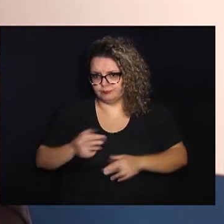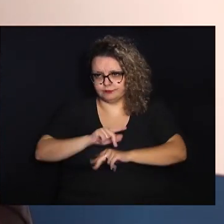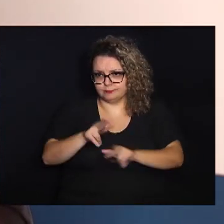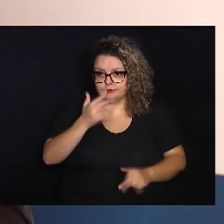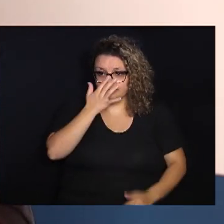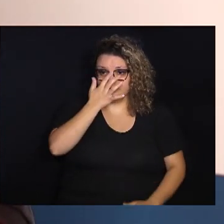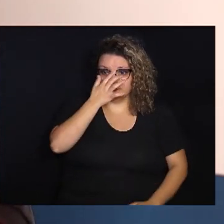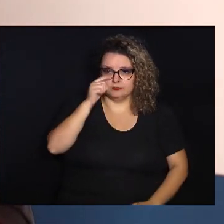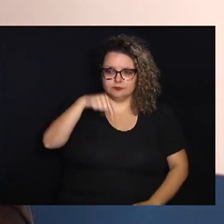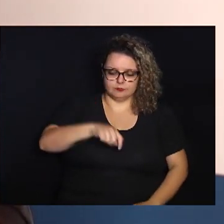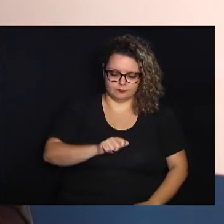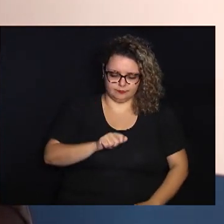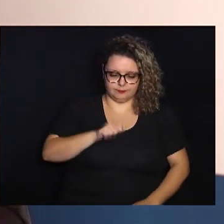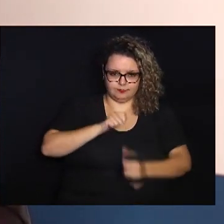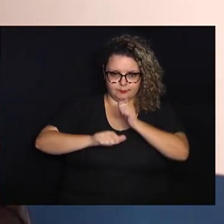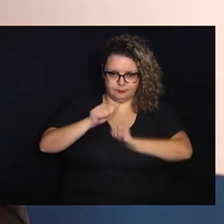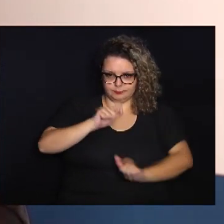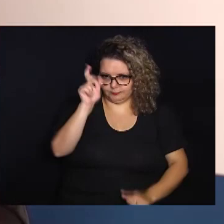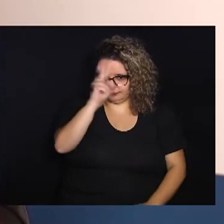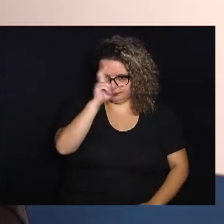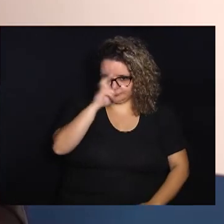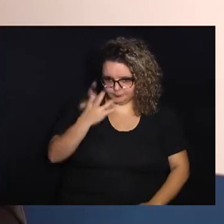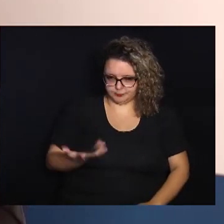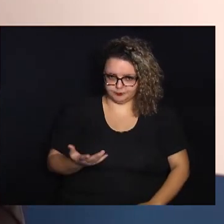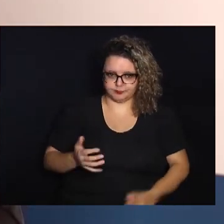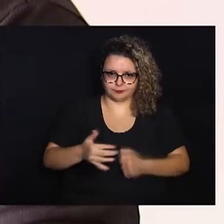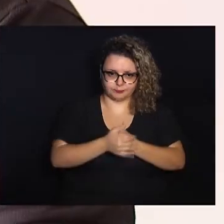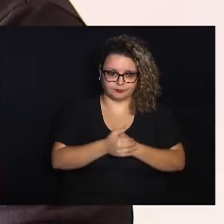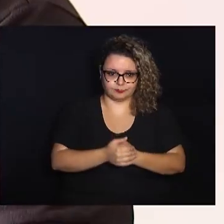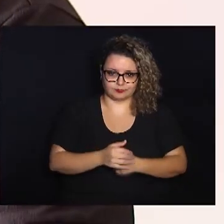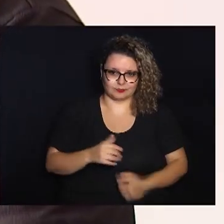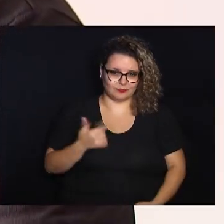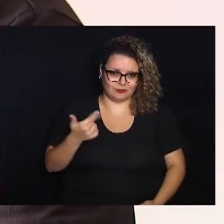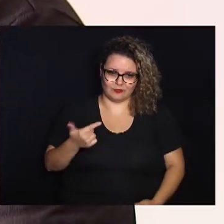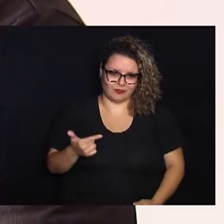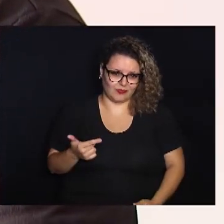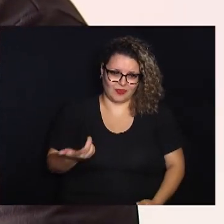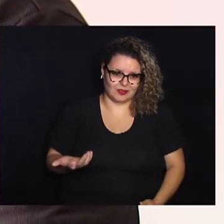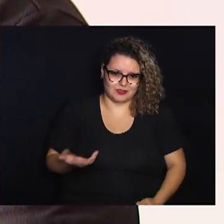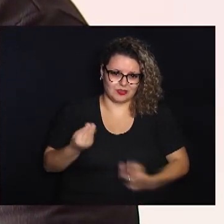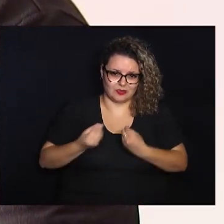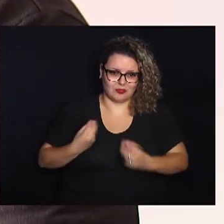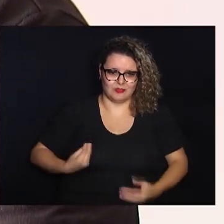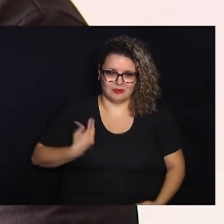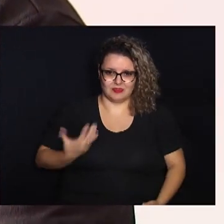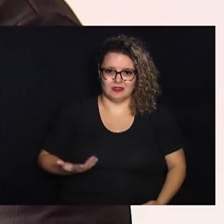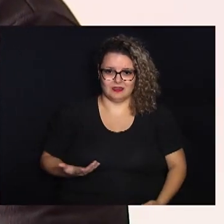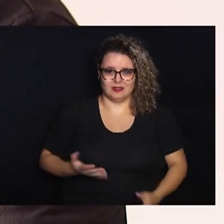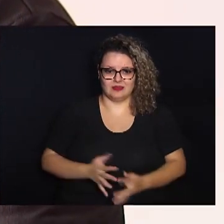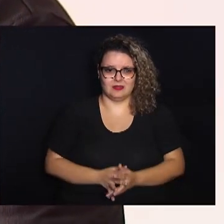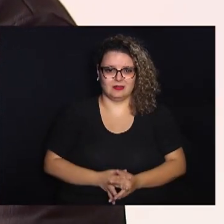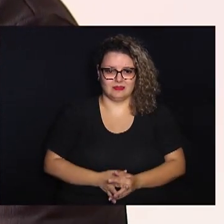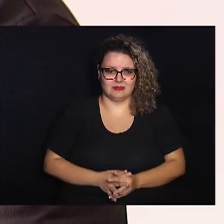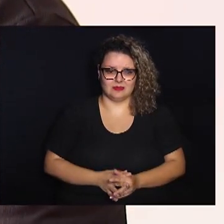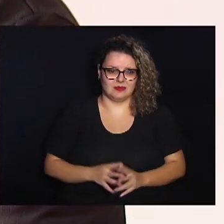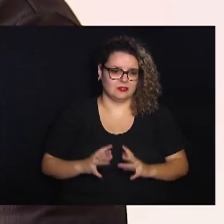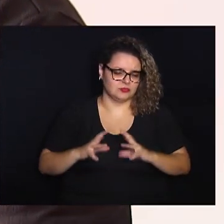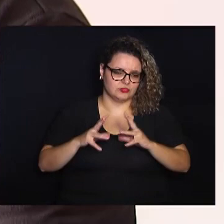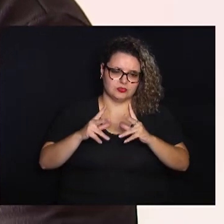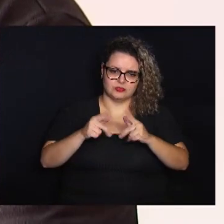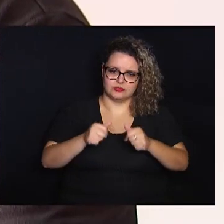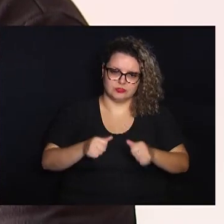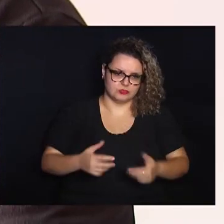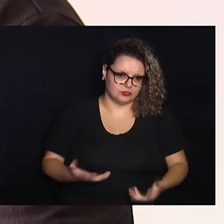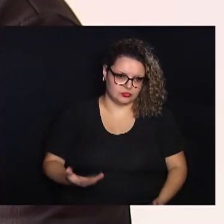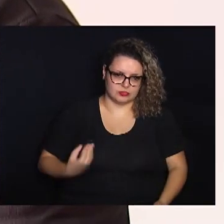para Alcoólicos Anônimos buscar ajuda, porque eu não suportava mais viver desse jeito. É tudo na minha vida, né? Se não fosse o AA,